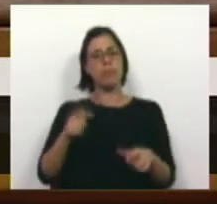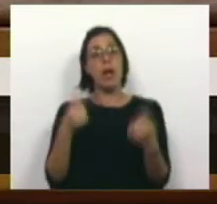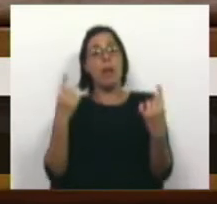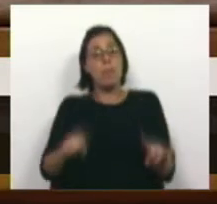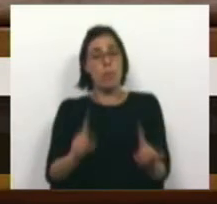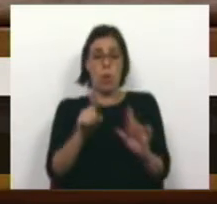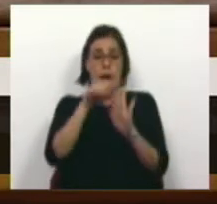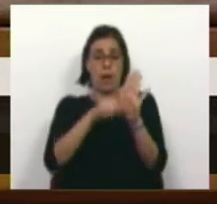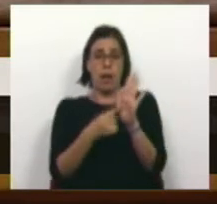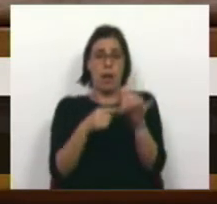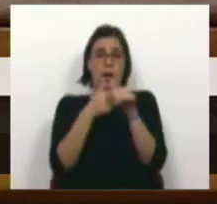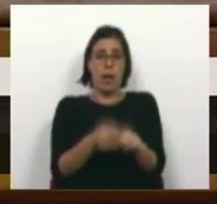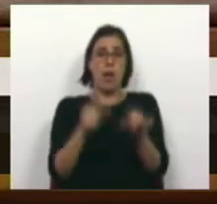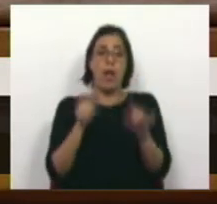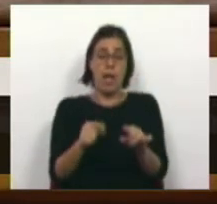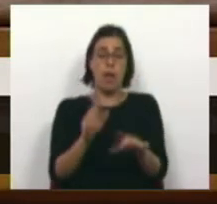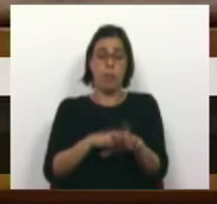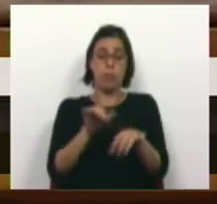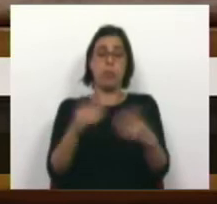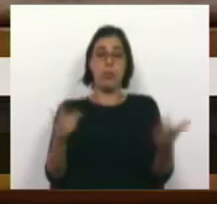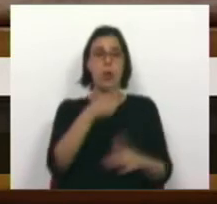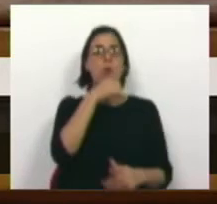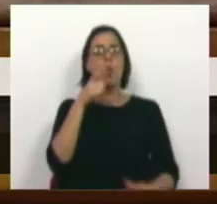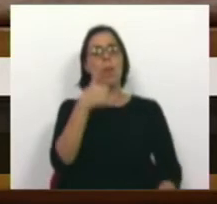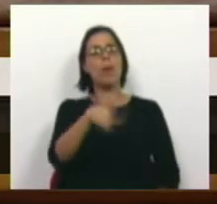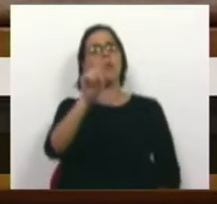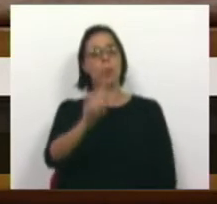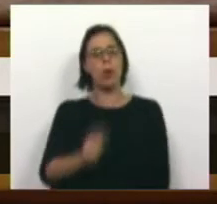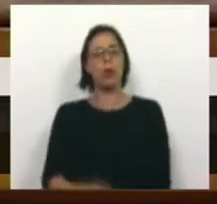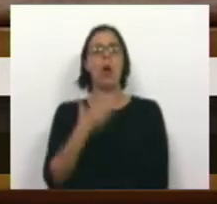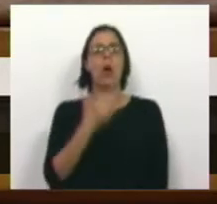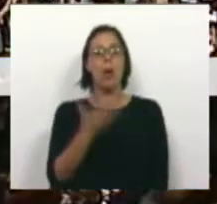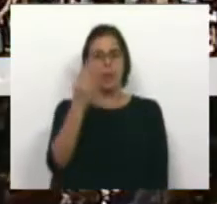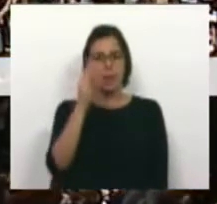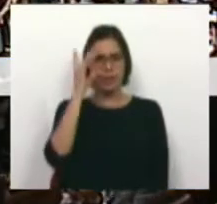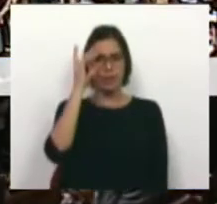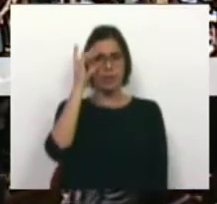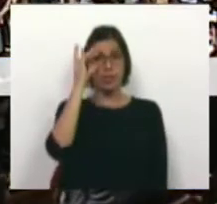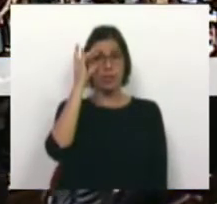pode ser esse o critério e esse é, por isso mesmo, o compromisso do Bloco de Esquerda. Muito obrigado.